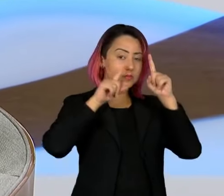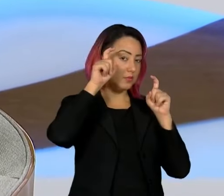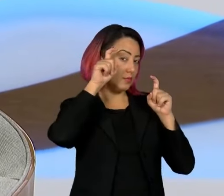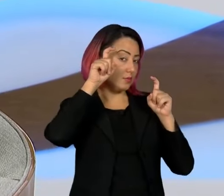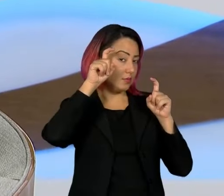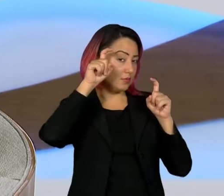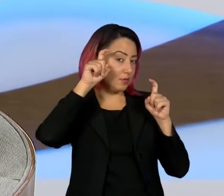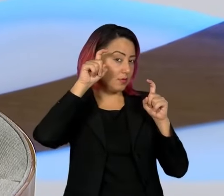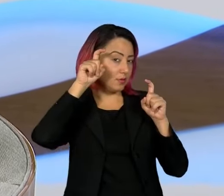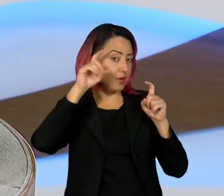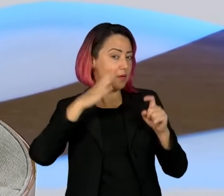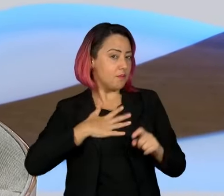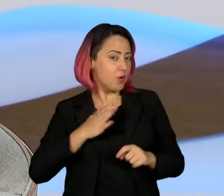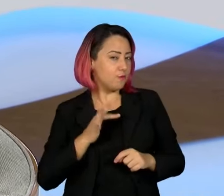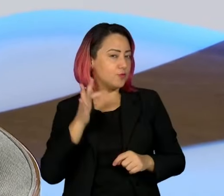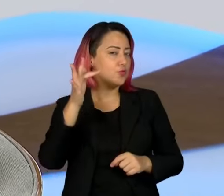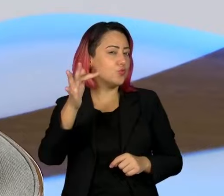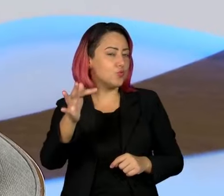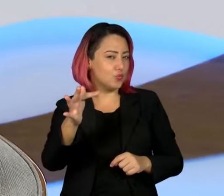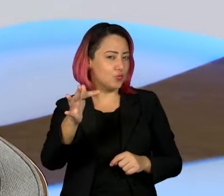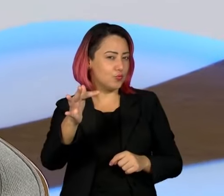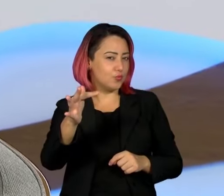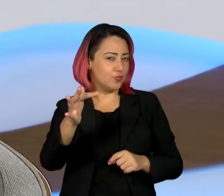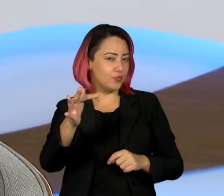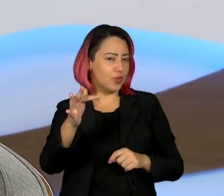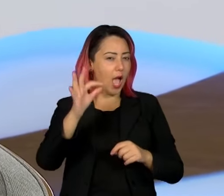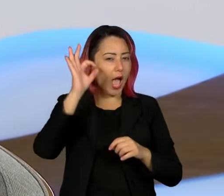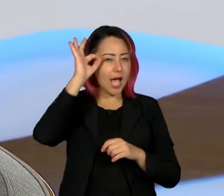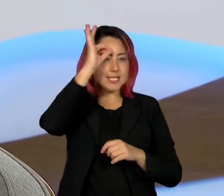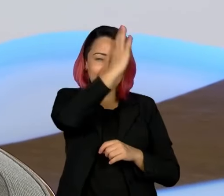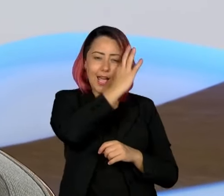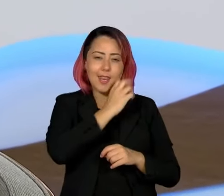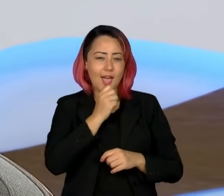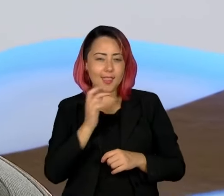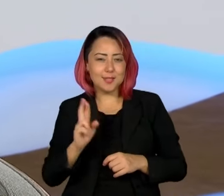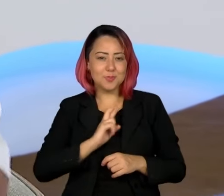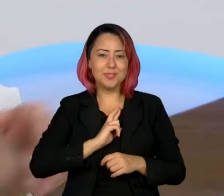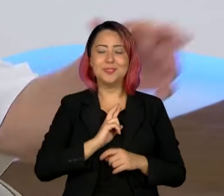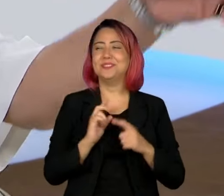assim: o meu futuro, a cigana ainda não me disse. Ah, eu vi,